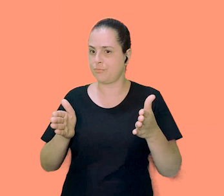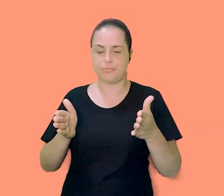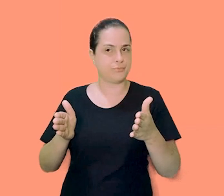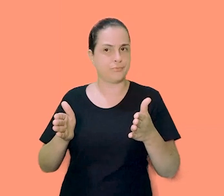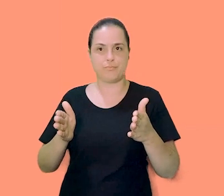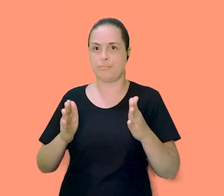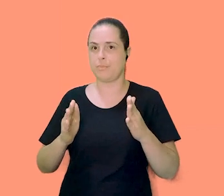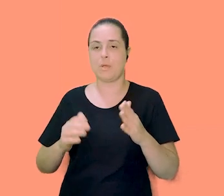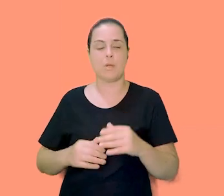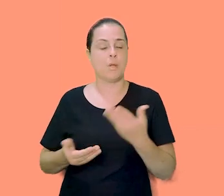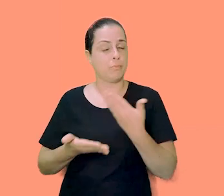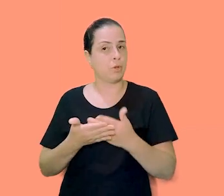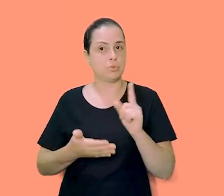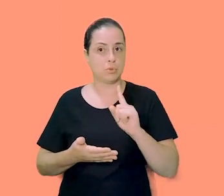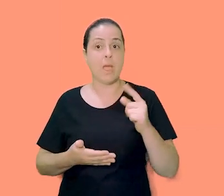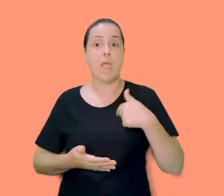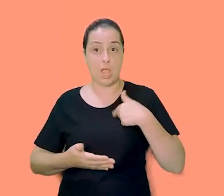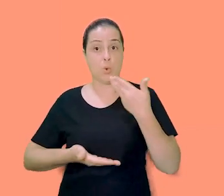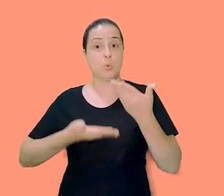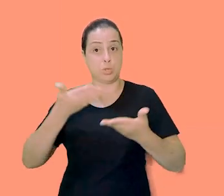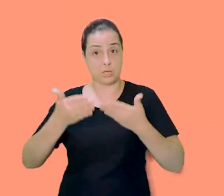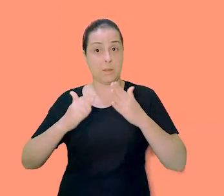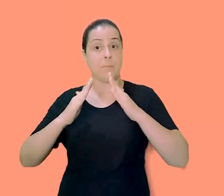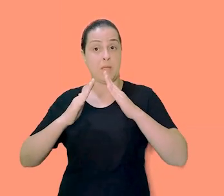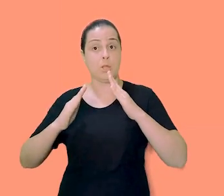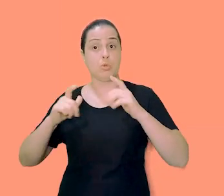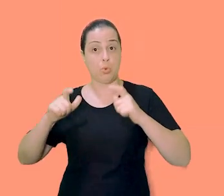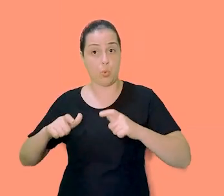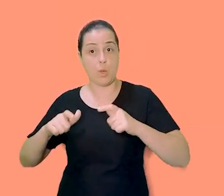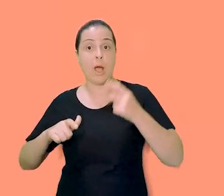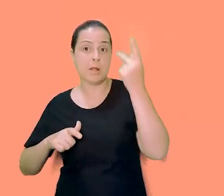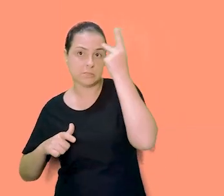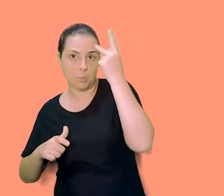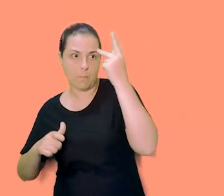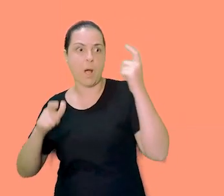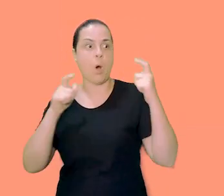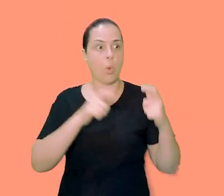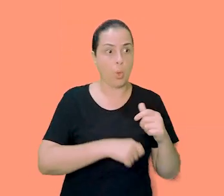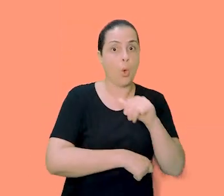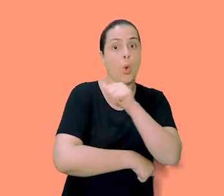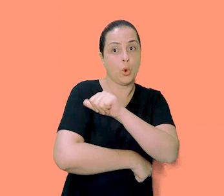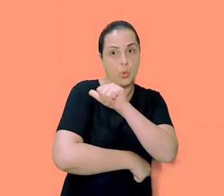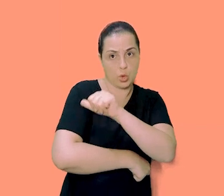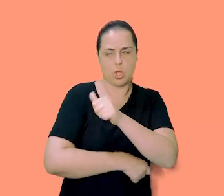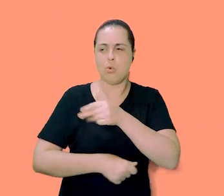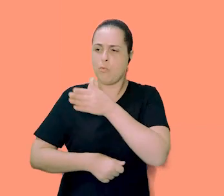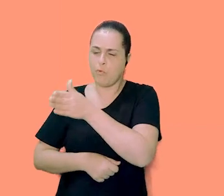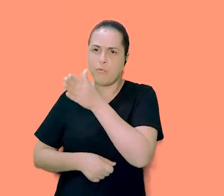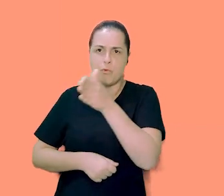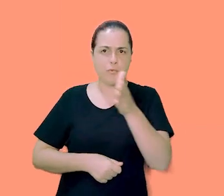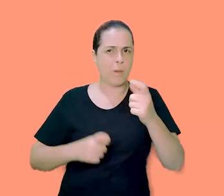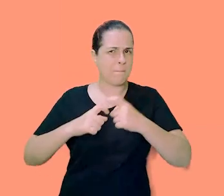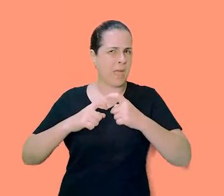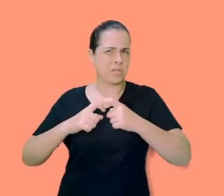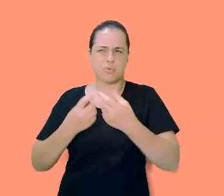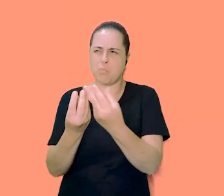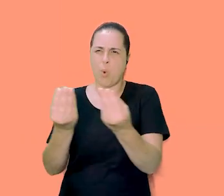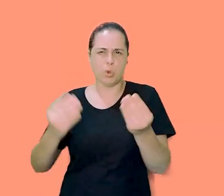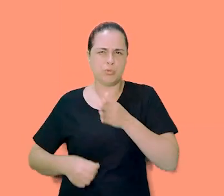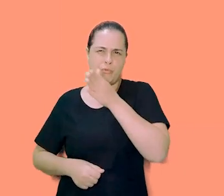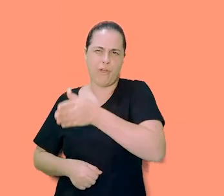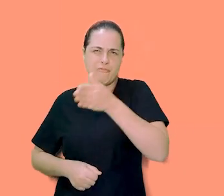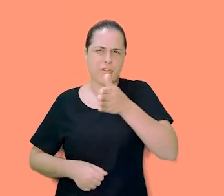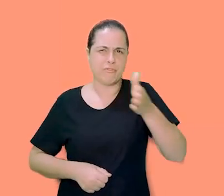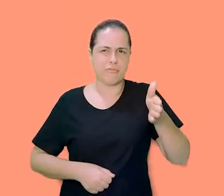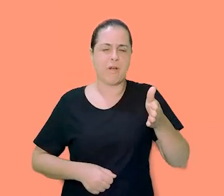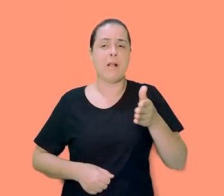eu fiz tratamento em São Paulo, eu fiz tratamento no Rio, eu fiz tratamento em vários lugares no Brasil, nós fomos em muitos médicos, né? Então, naquele